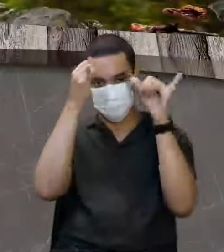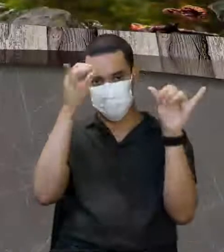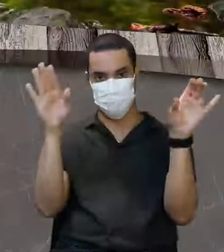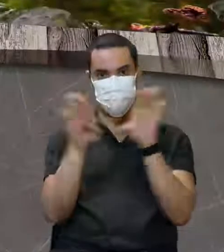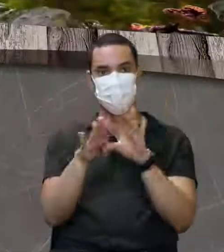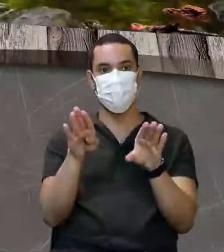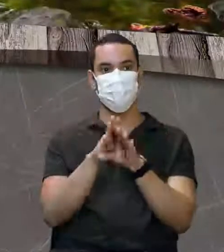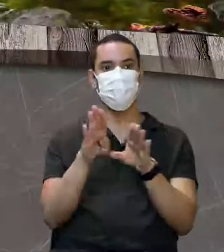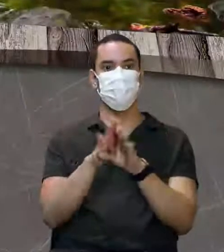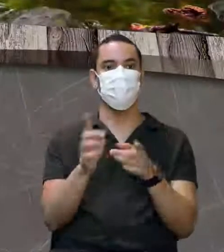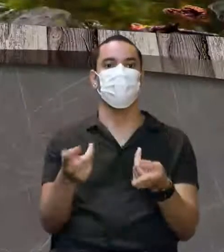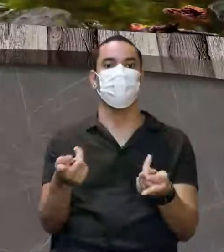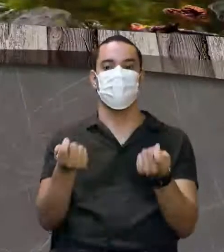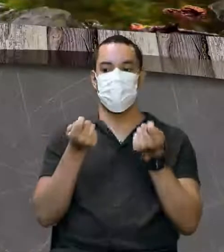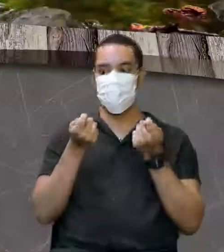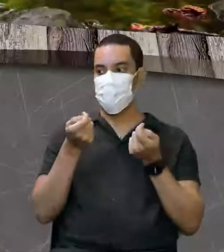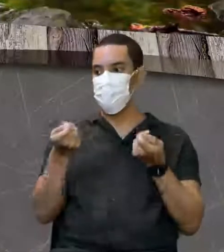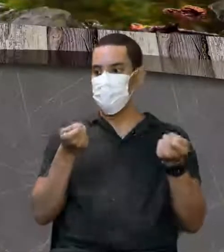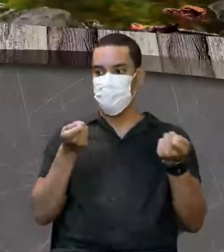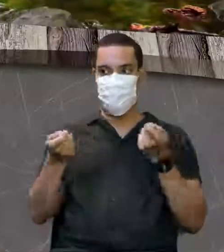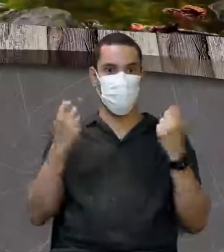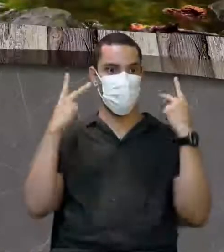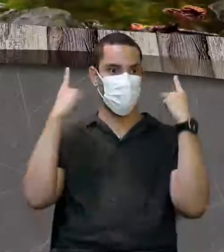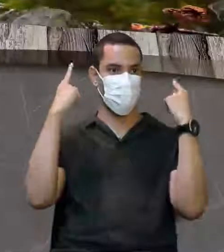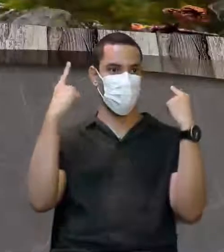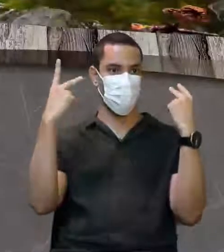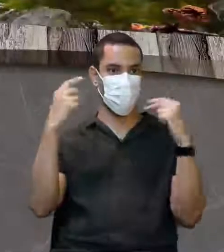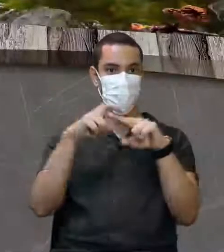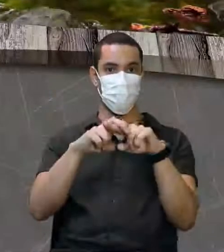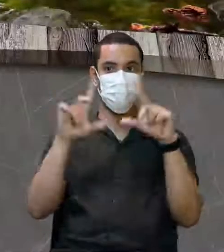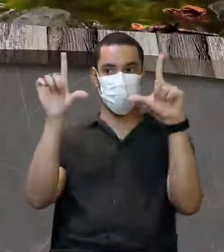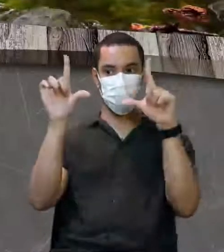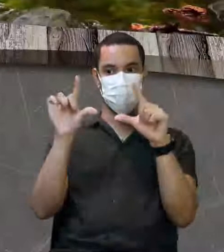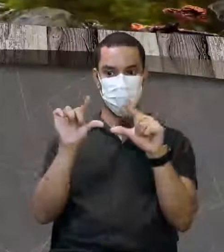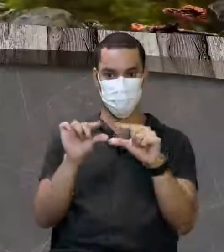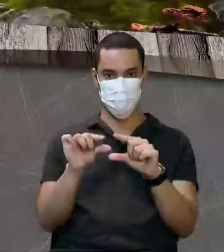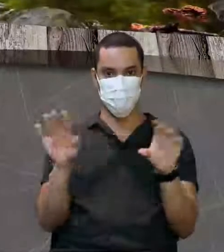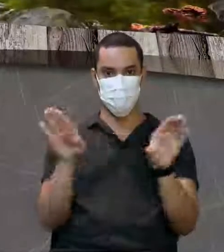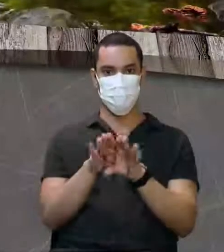se normalizando, vamos dizer assim. Então, essa região foi diminuindo